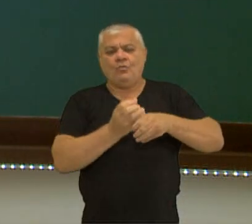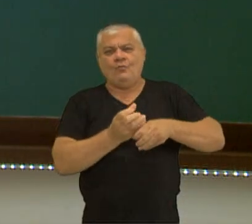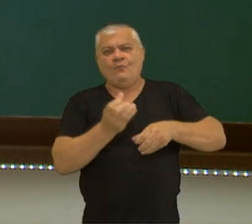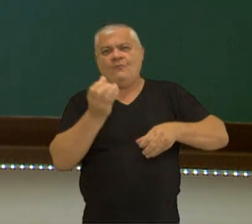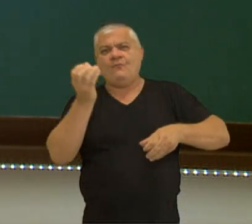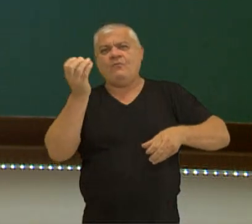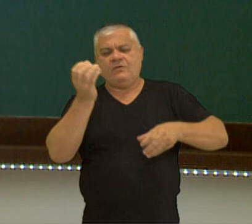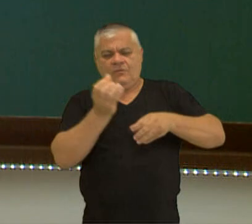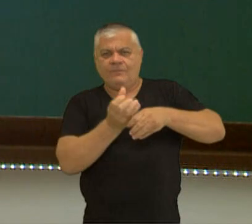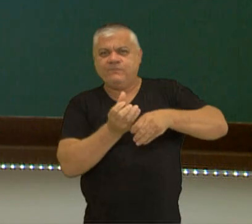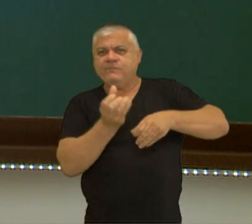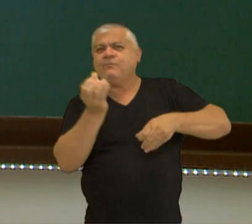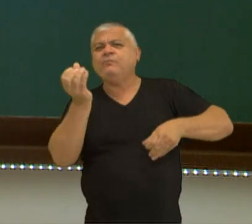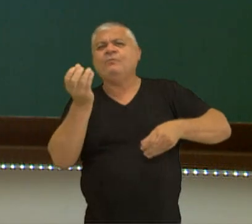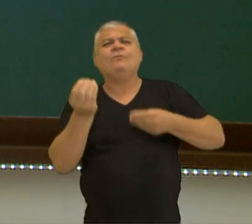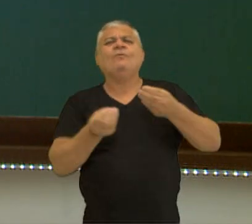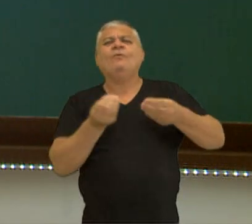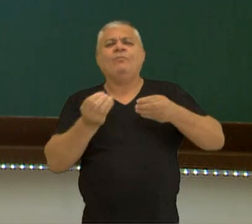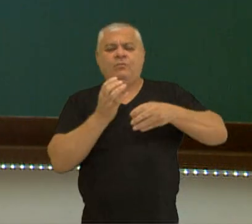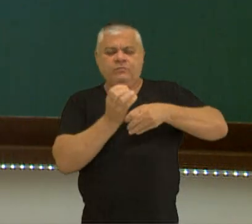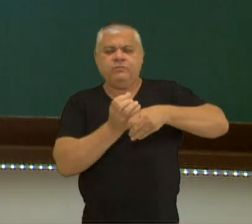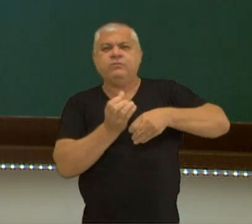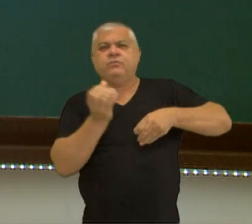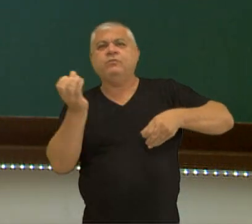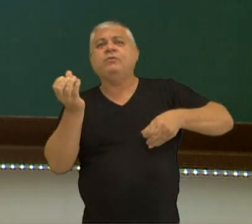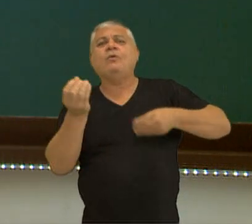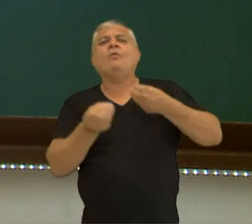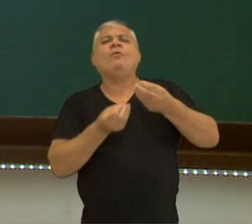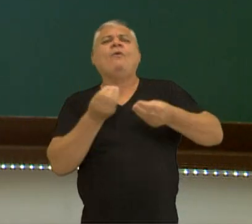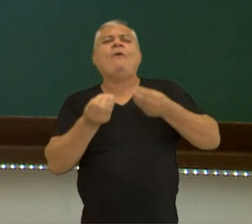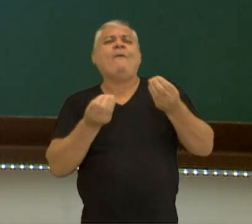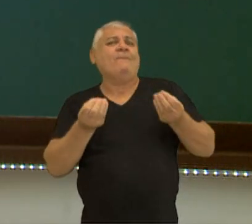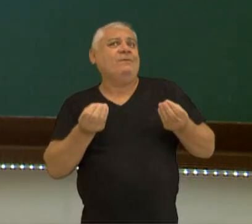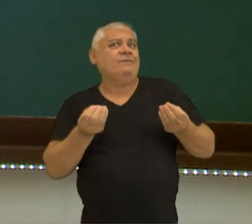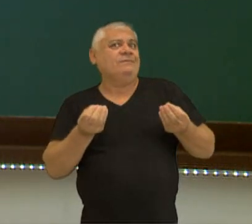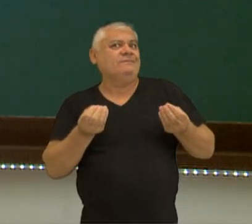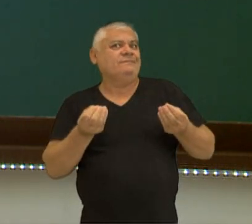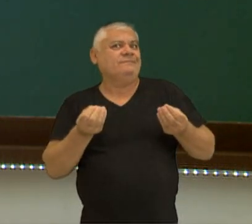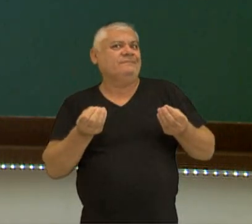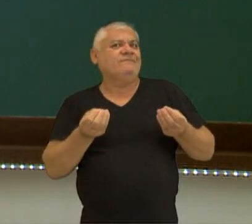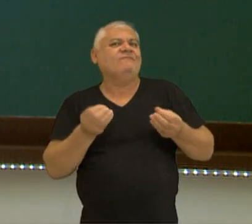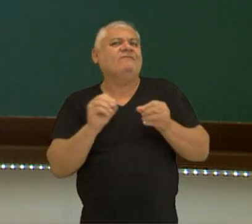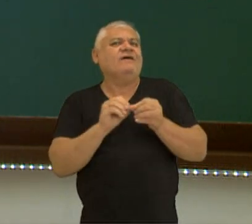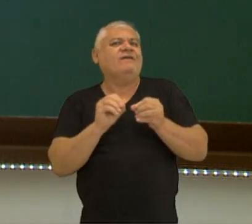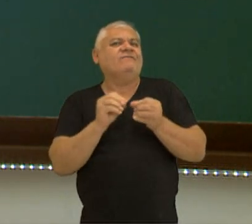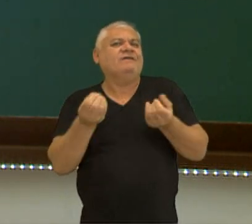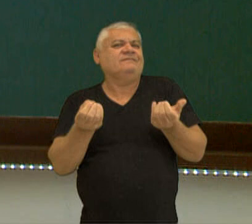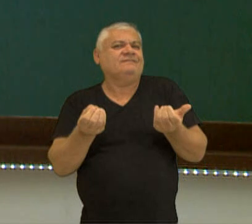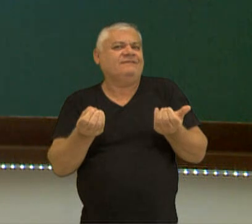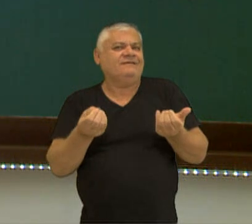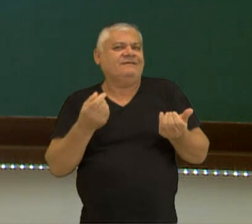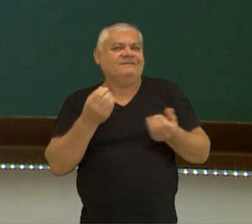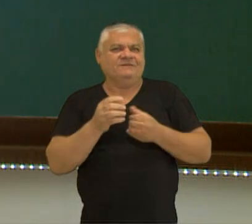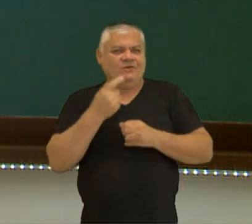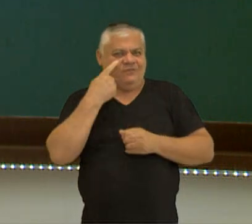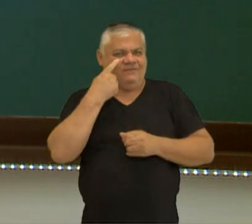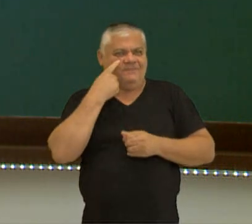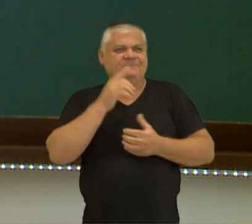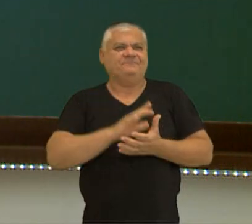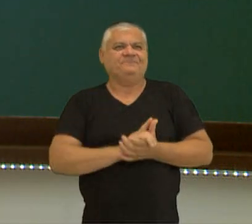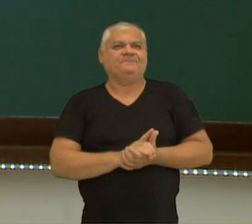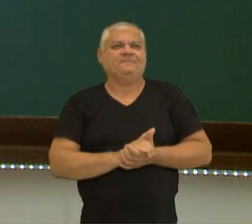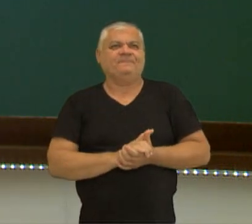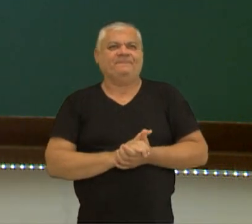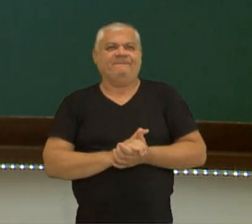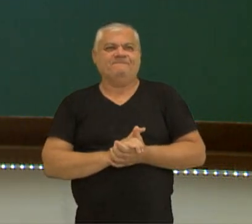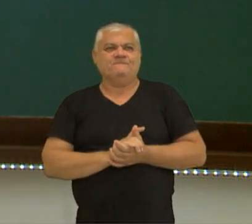que é uma inclinação em relação ao eixo de rotação com a base? O que que vai ser? Como é que vai ser o formato? Vamos dar uma olhadinha